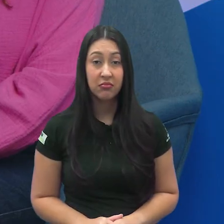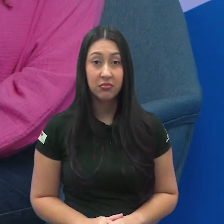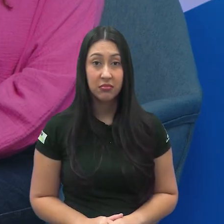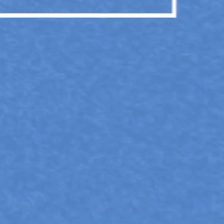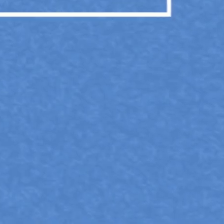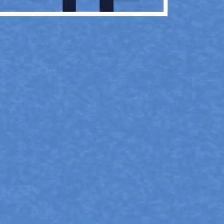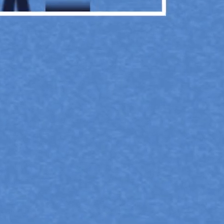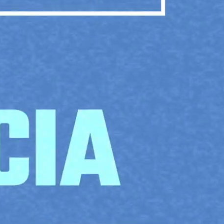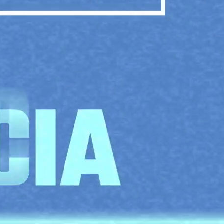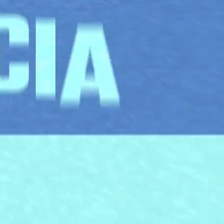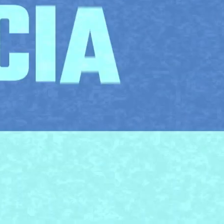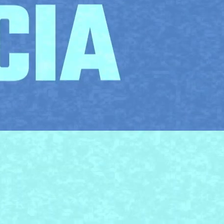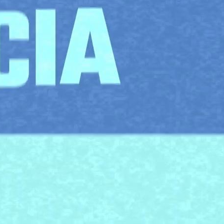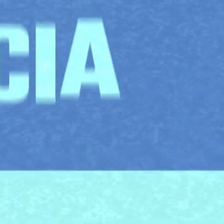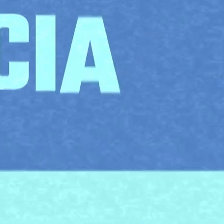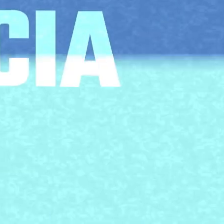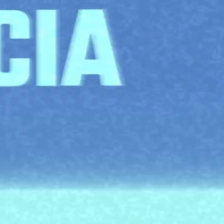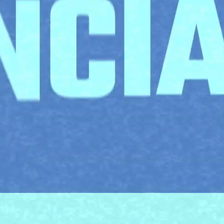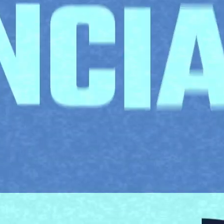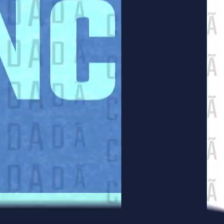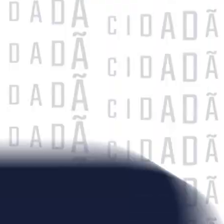sistemas.